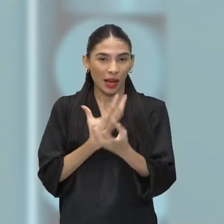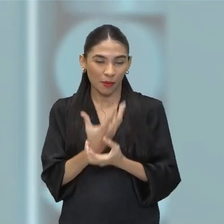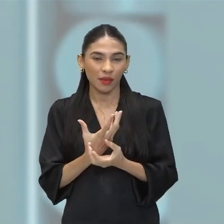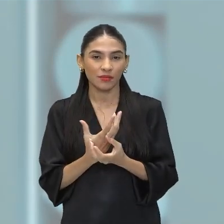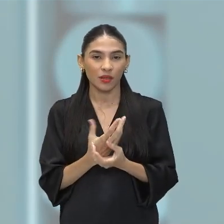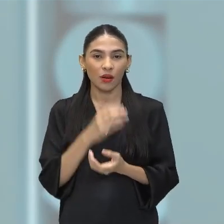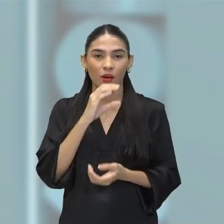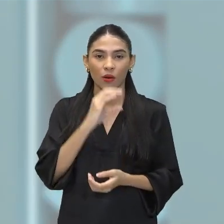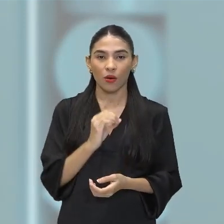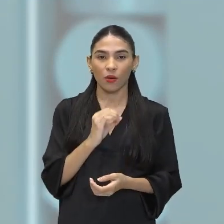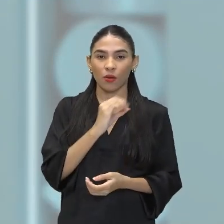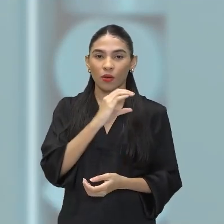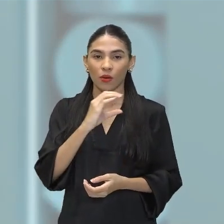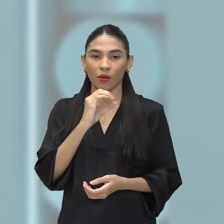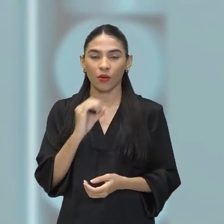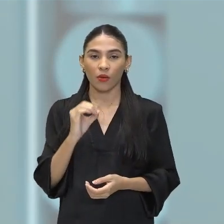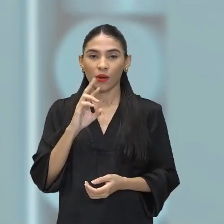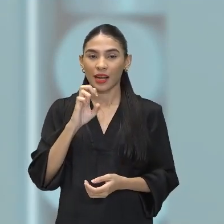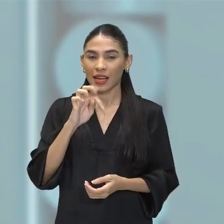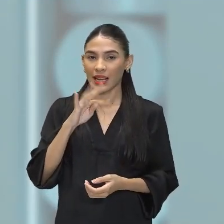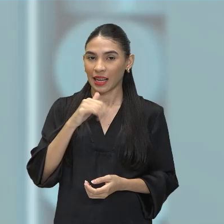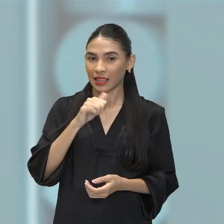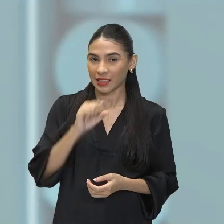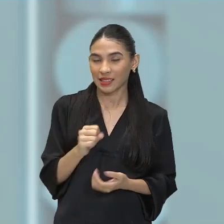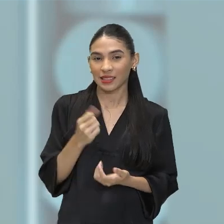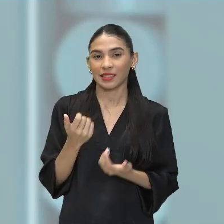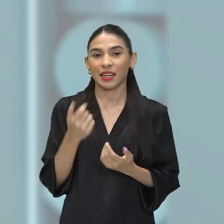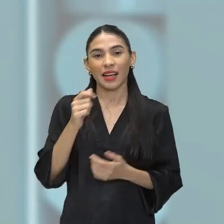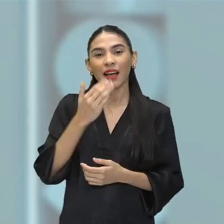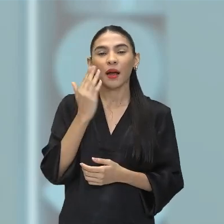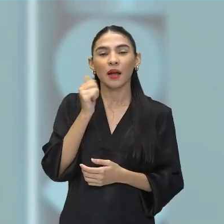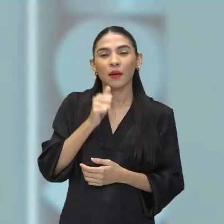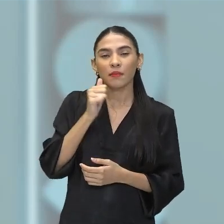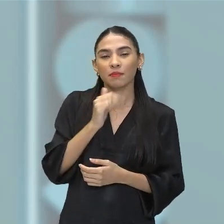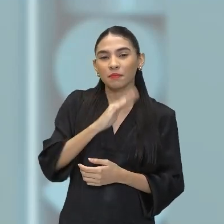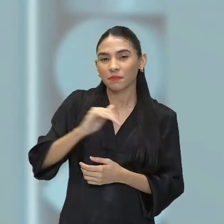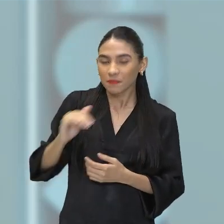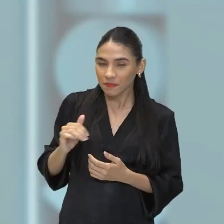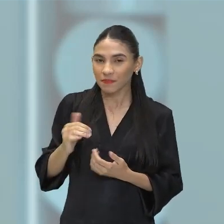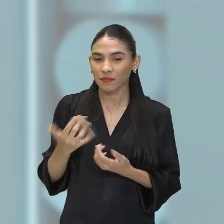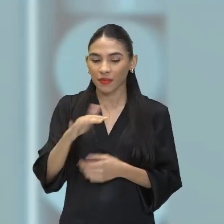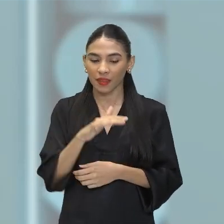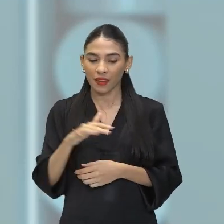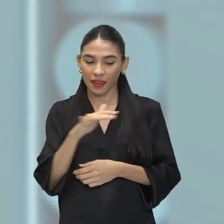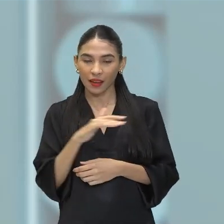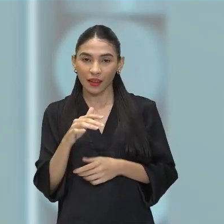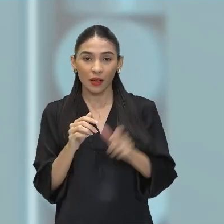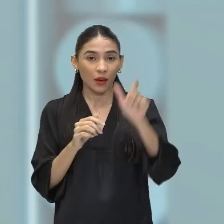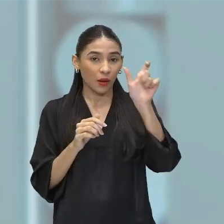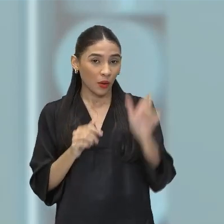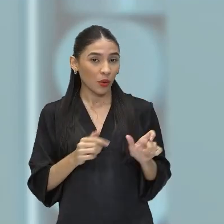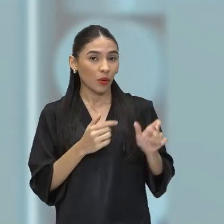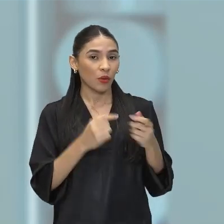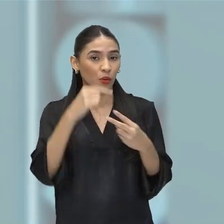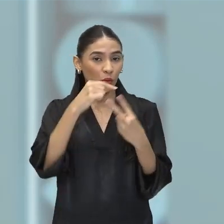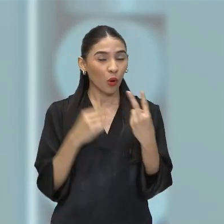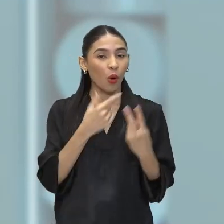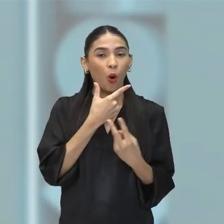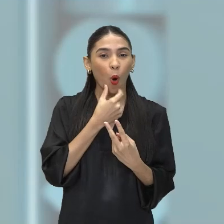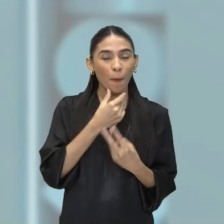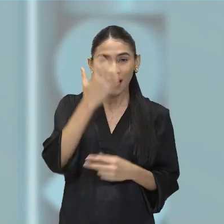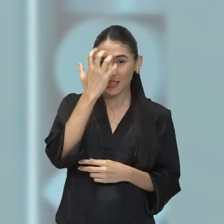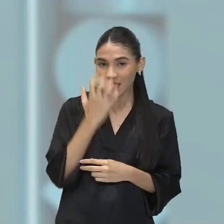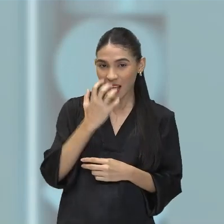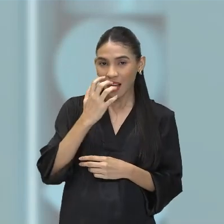exatamente o fato da criança quebrar toda a seriedade que estava naquele ambiente com um homem sério, com dois homens sérios,